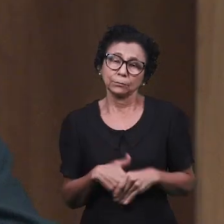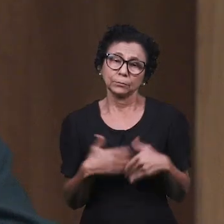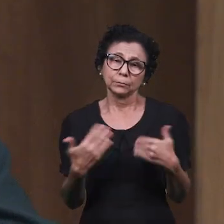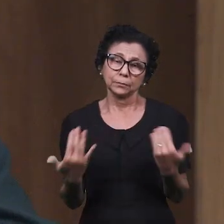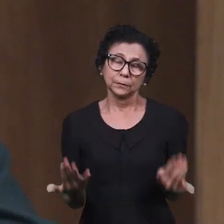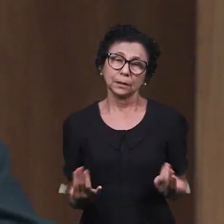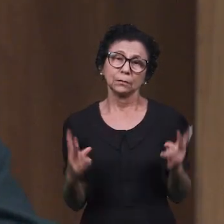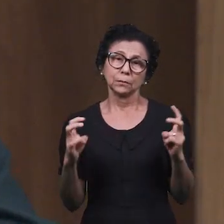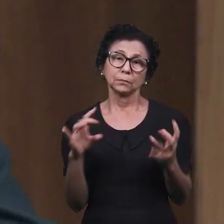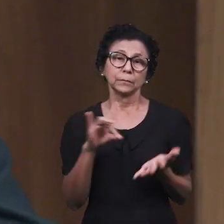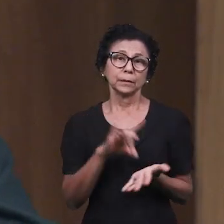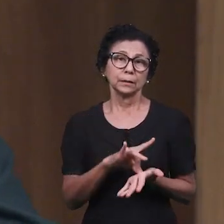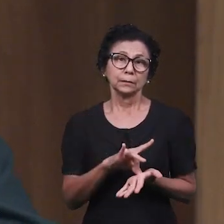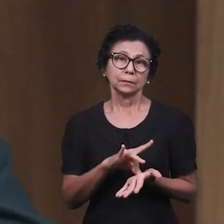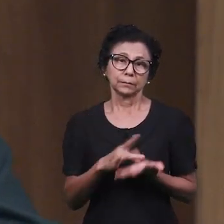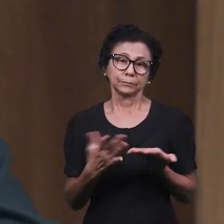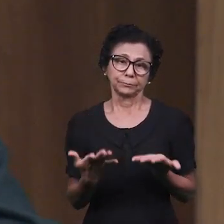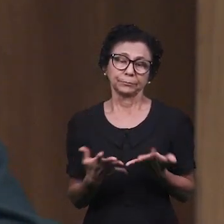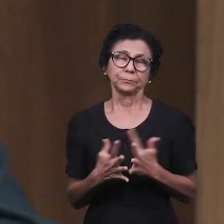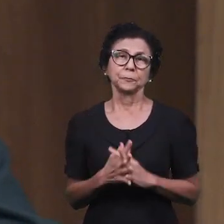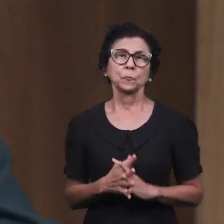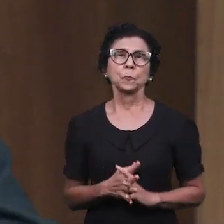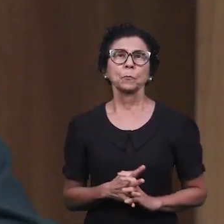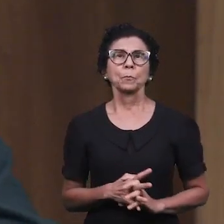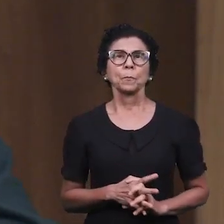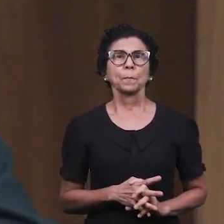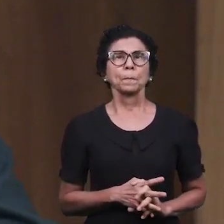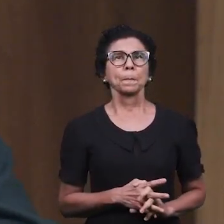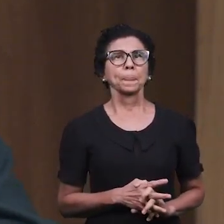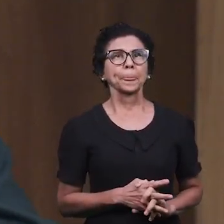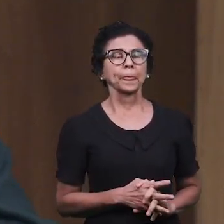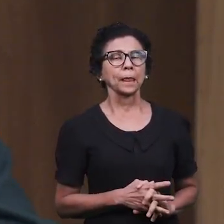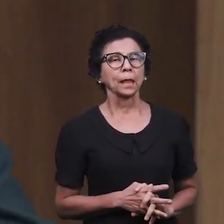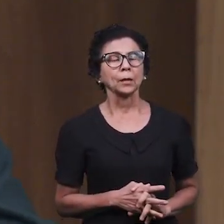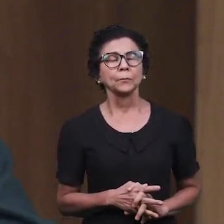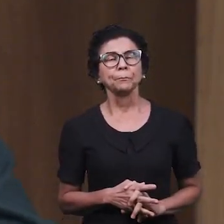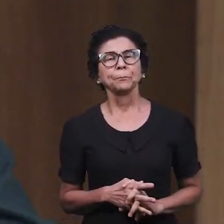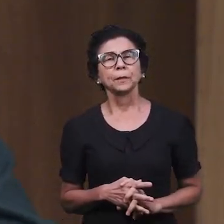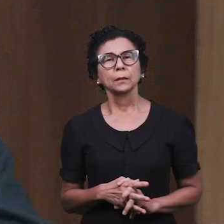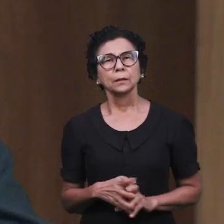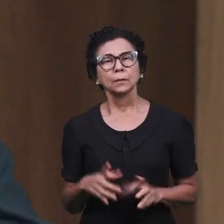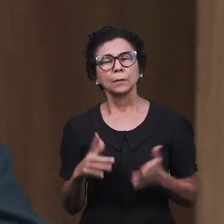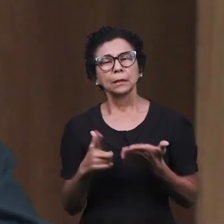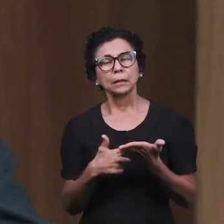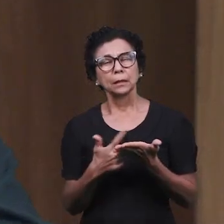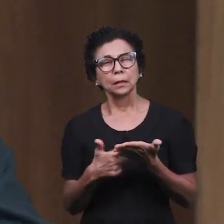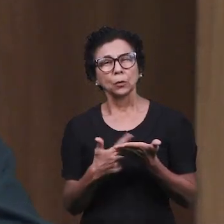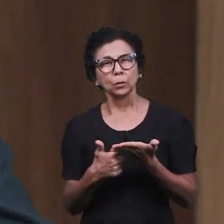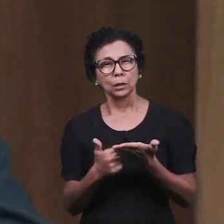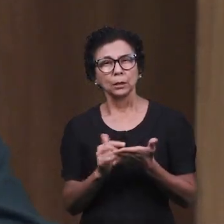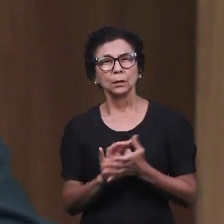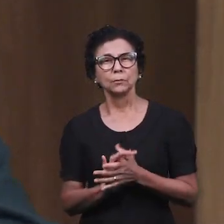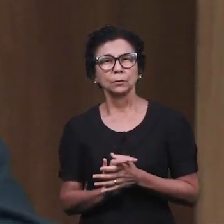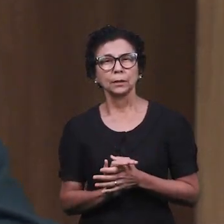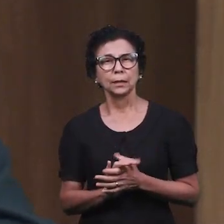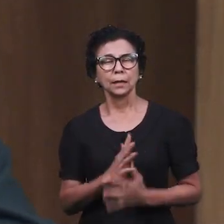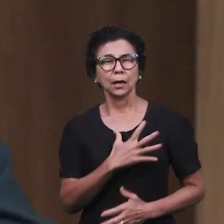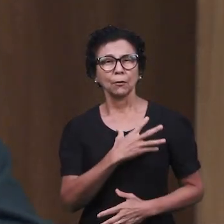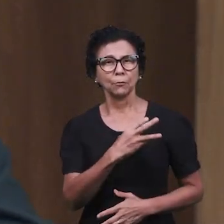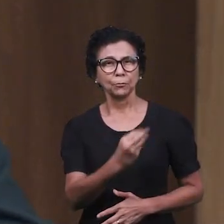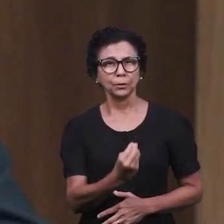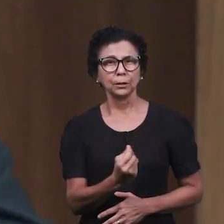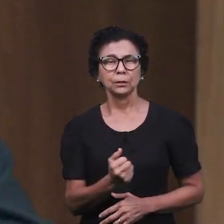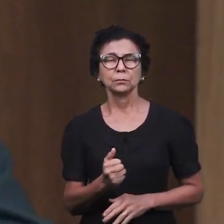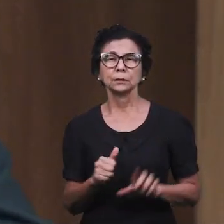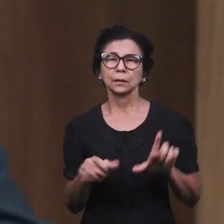todas as nossas casas. E como já conversamos no livro Educação dos Filhos na Era Digital e em episódios